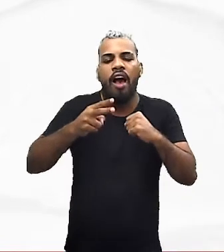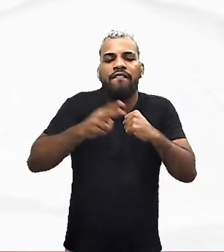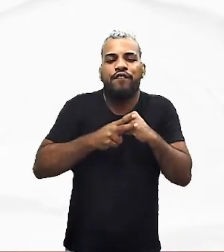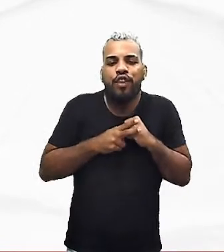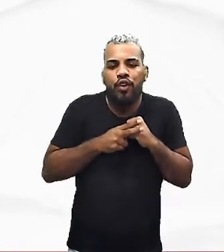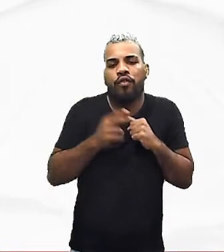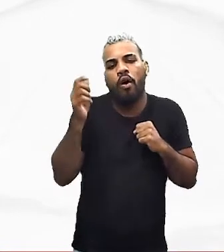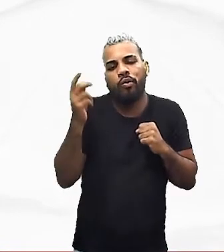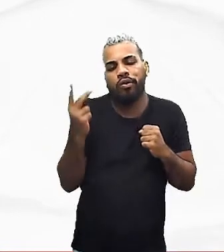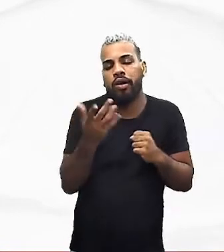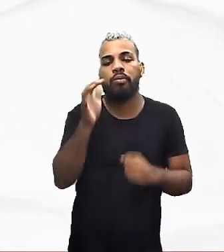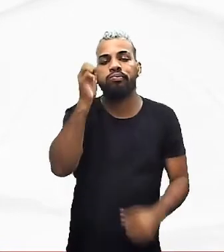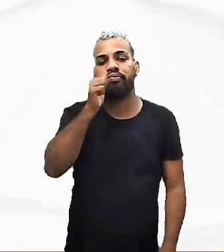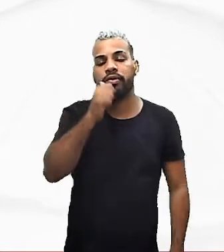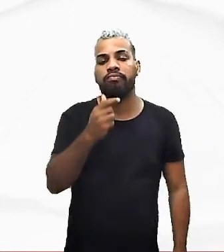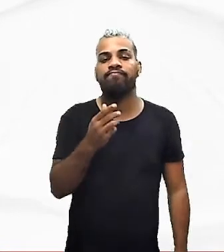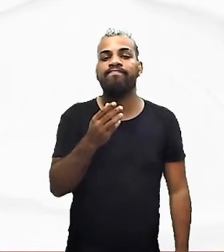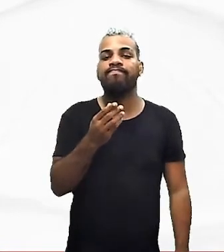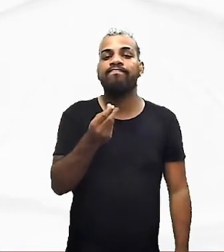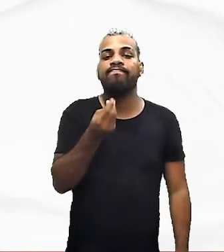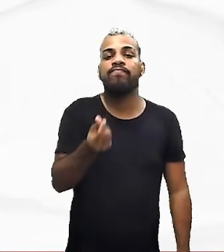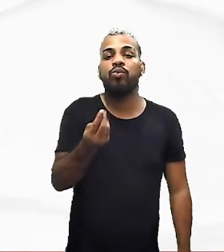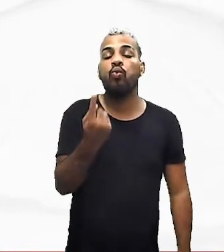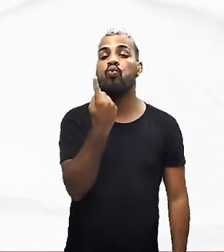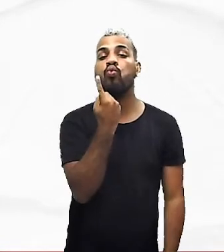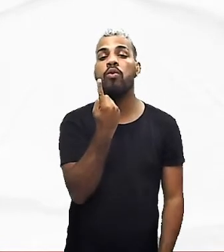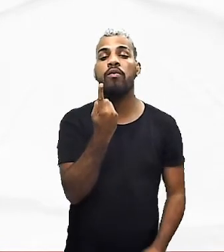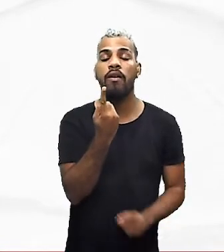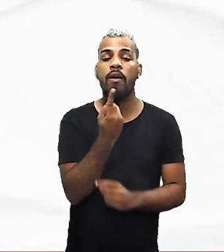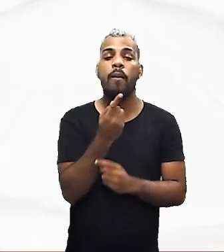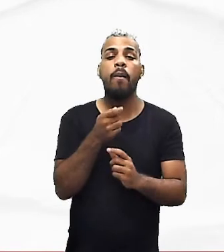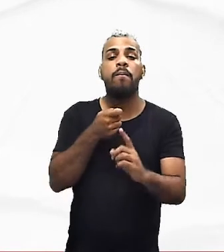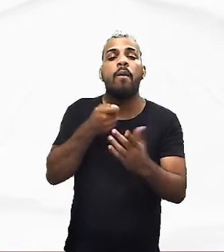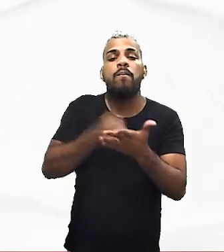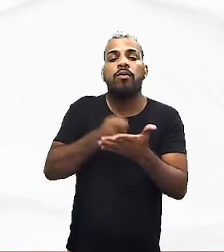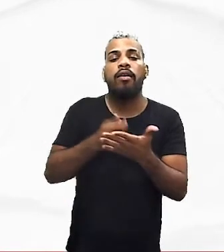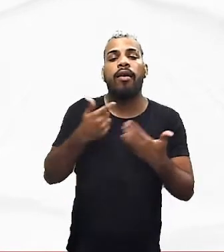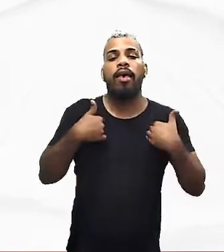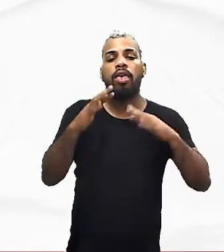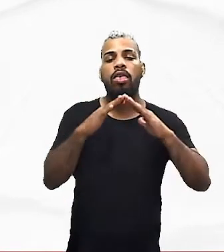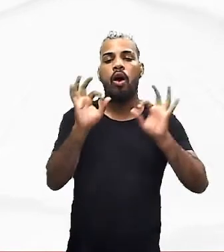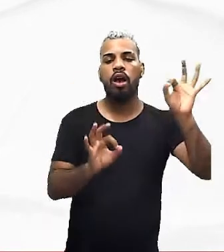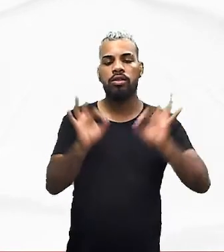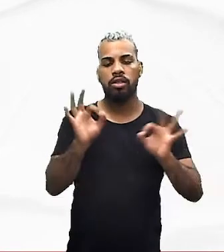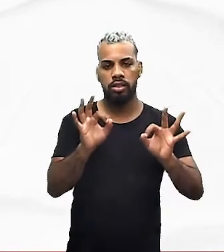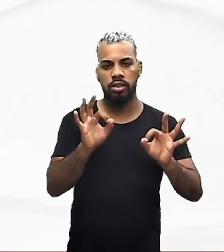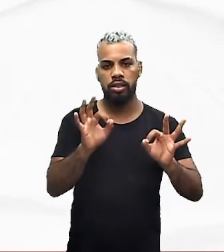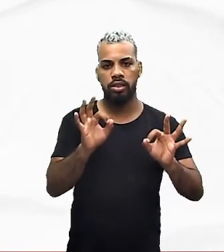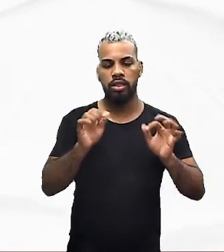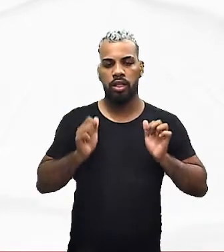a moça não declinava um instante do firme propósito de governar sua casa e dirigir suas ações como